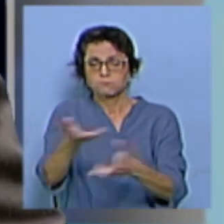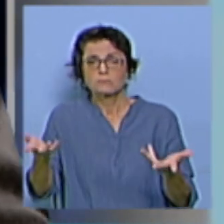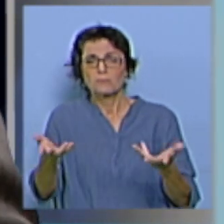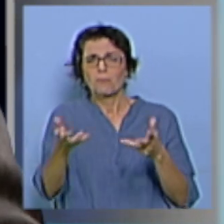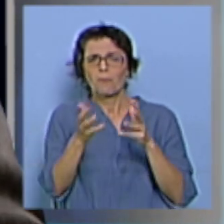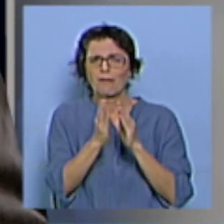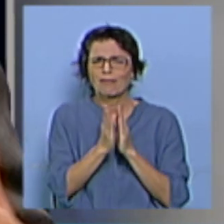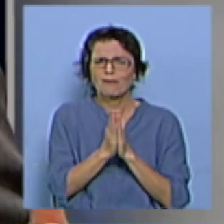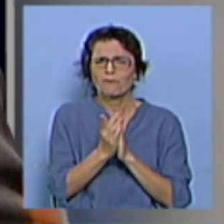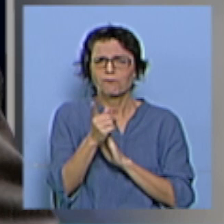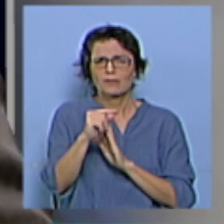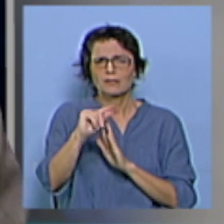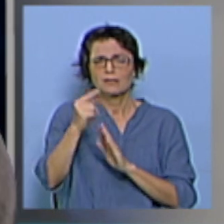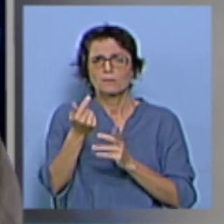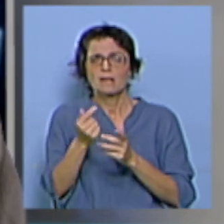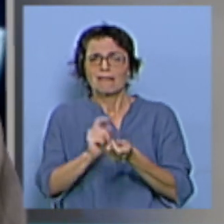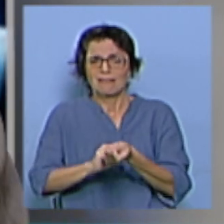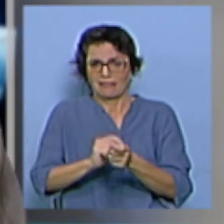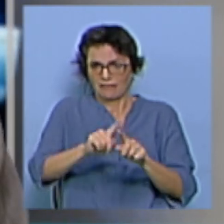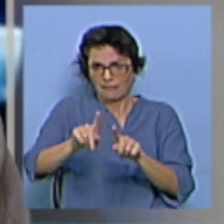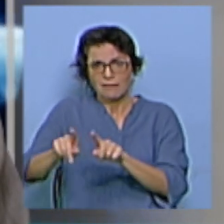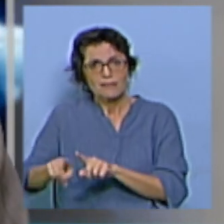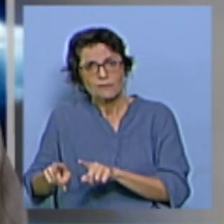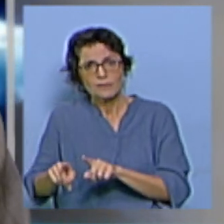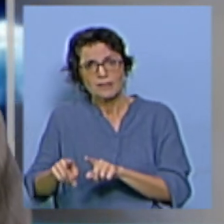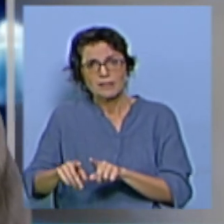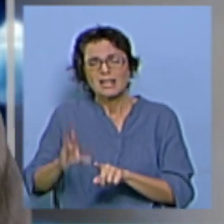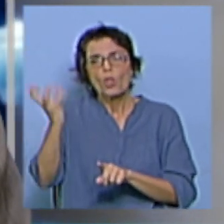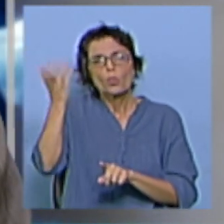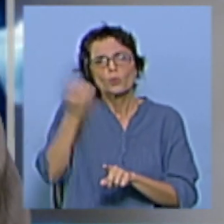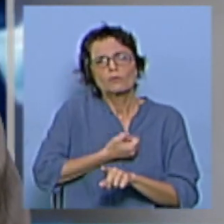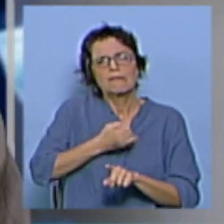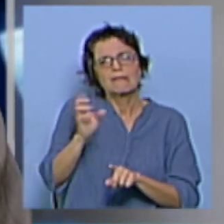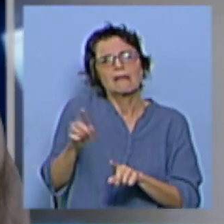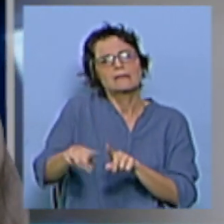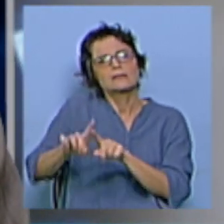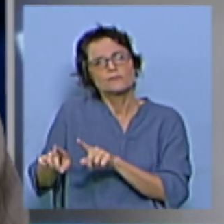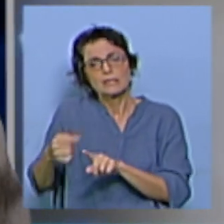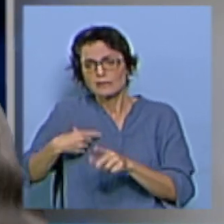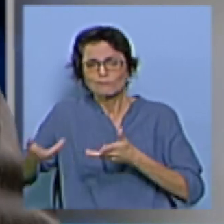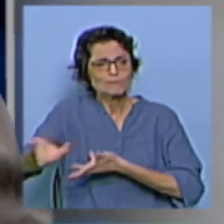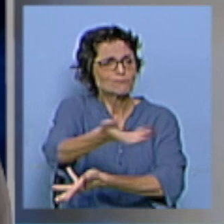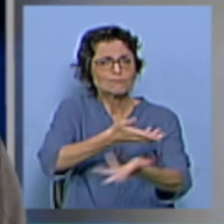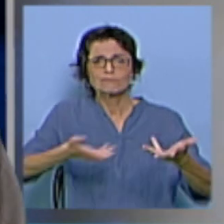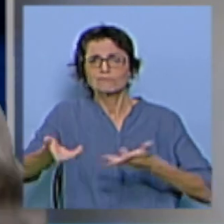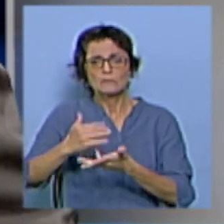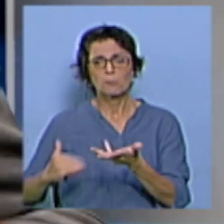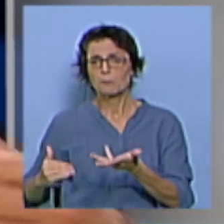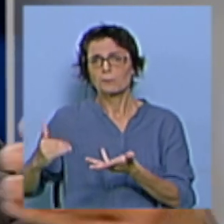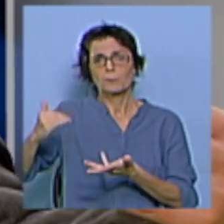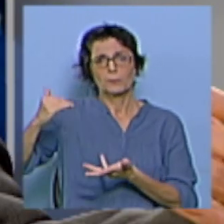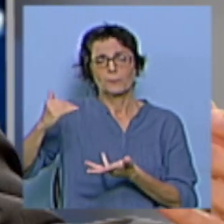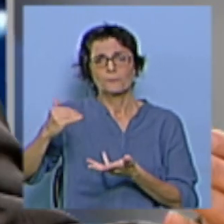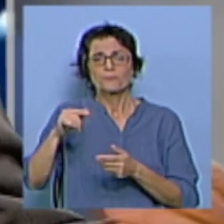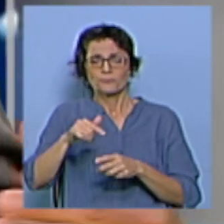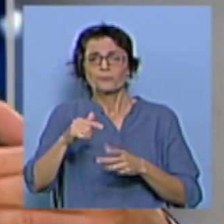de outras etnias. Portanto, quem nasceu no tempo em que Portugal